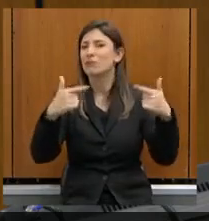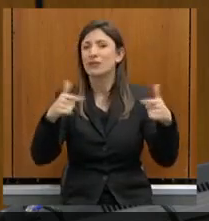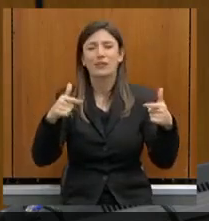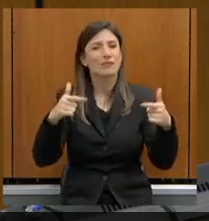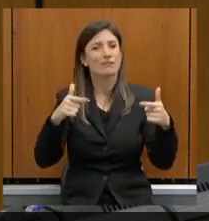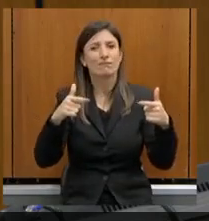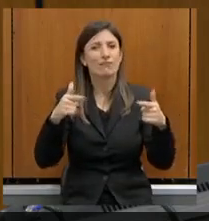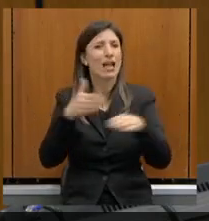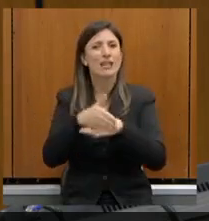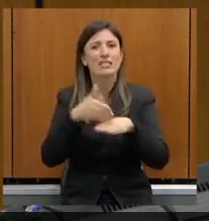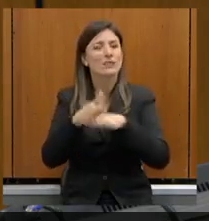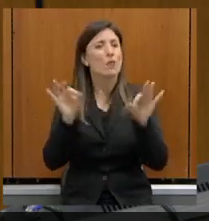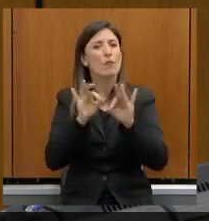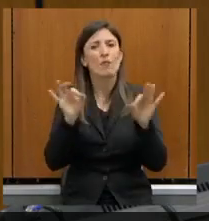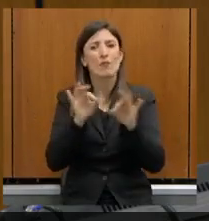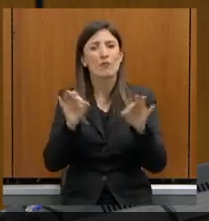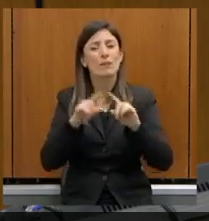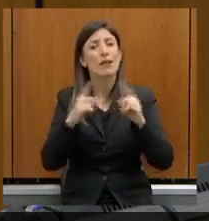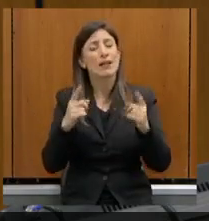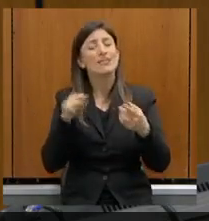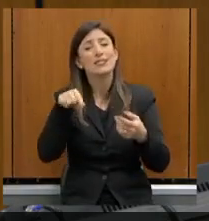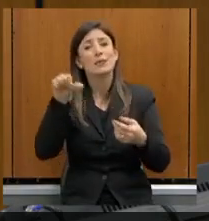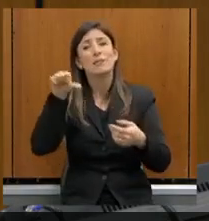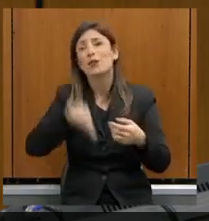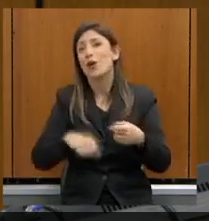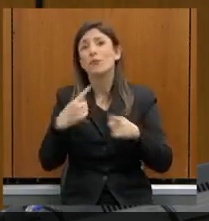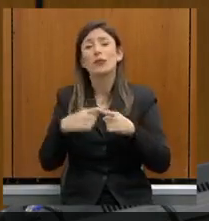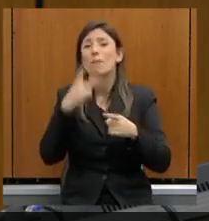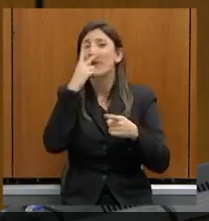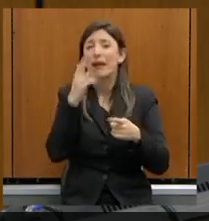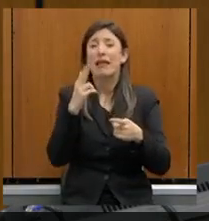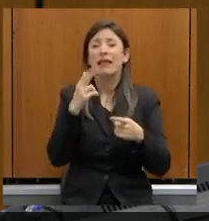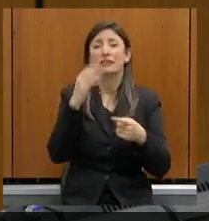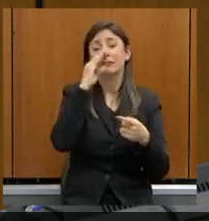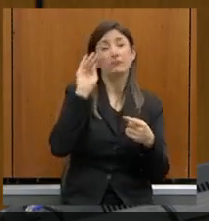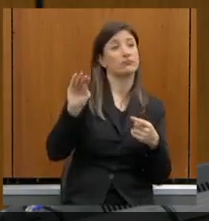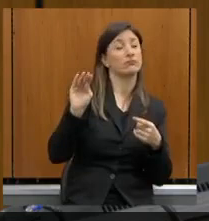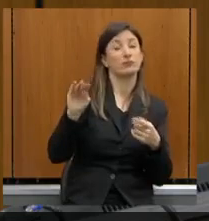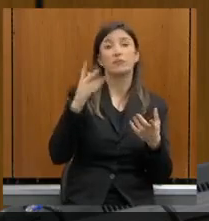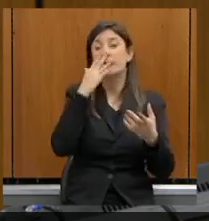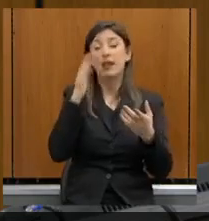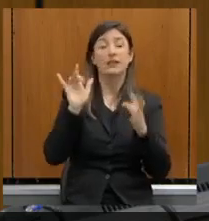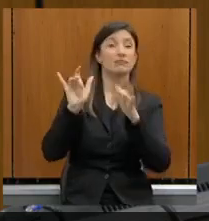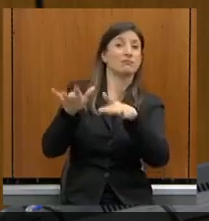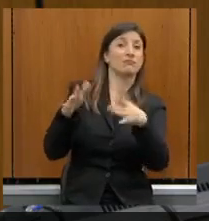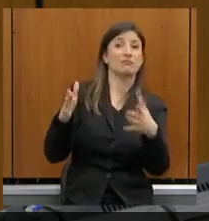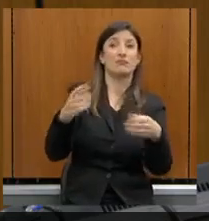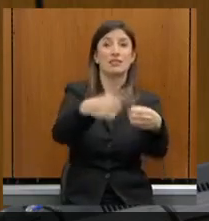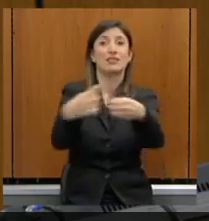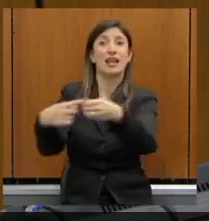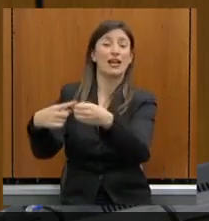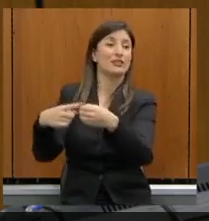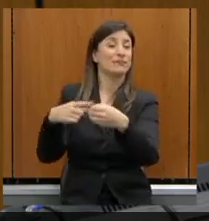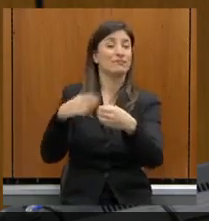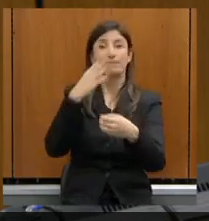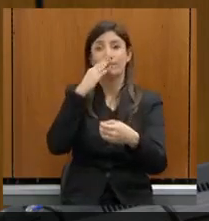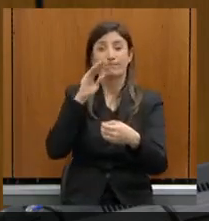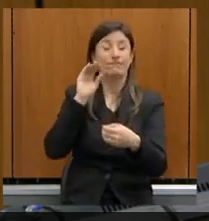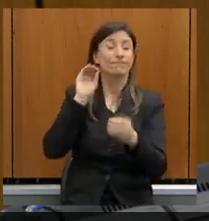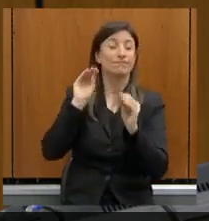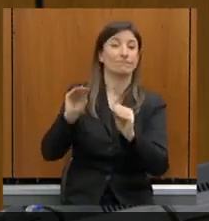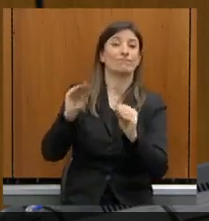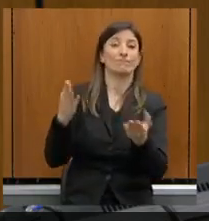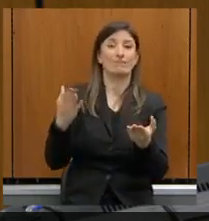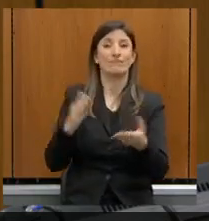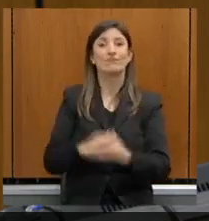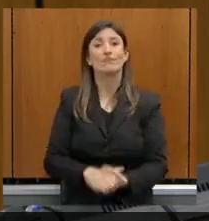pior ainda a situação, porque estão lá abandonados. As suas antenas, talvez também porque